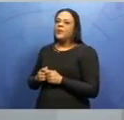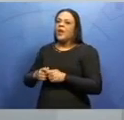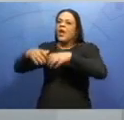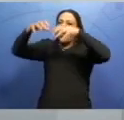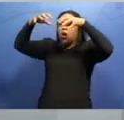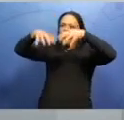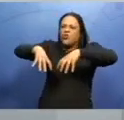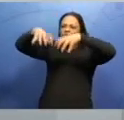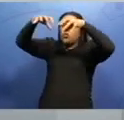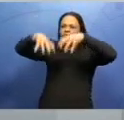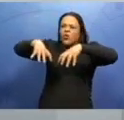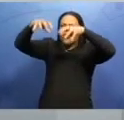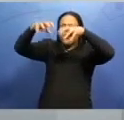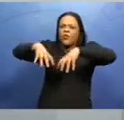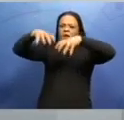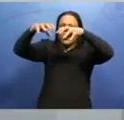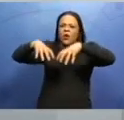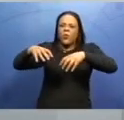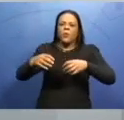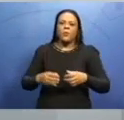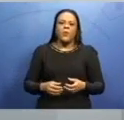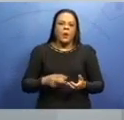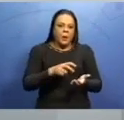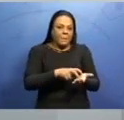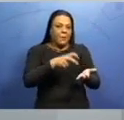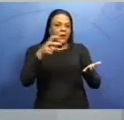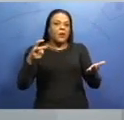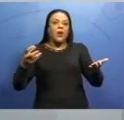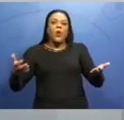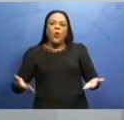Choveu hoje pela manhã. O verbo choveu